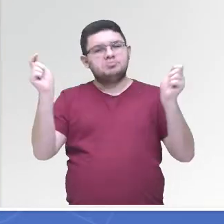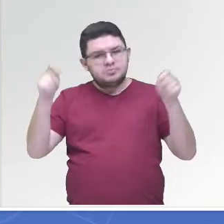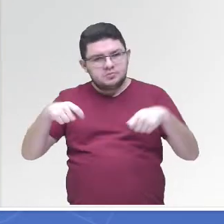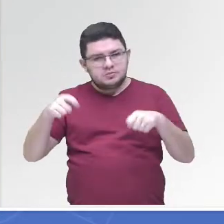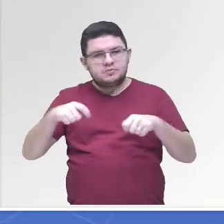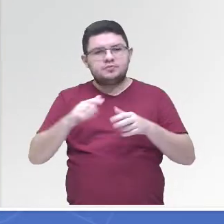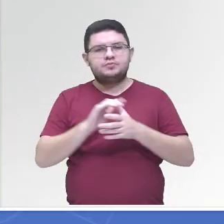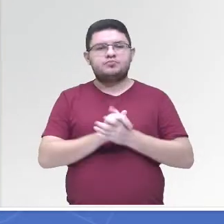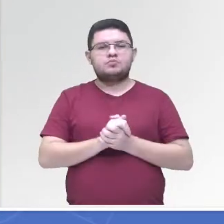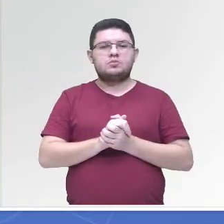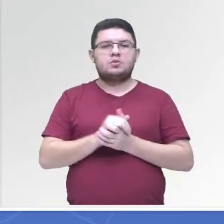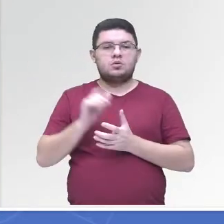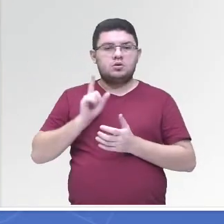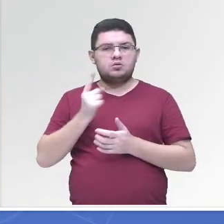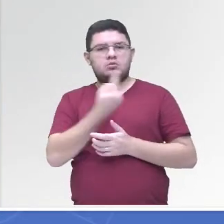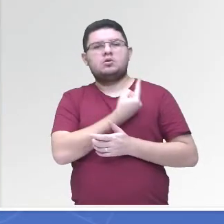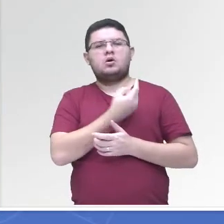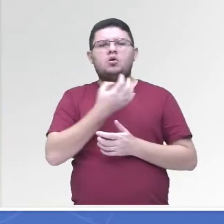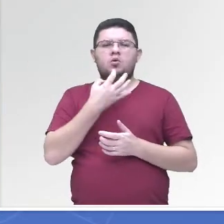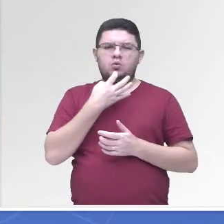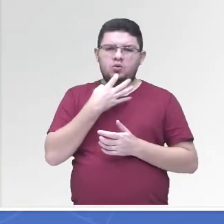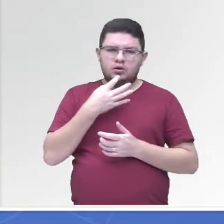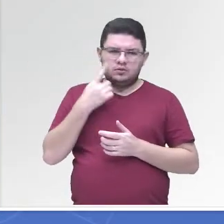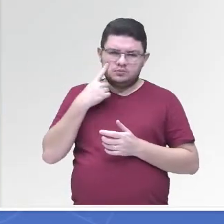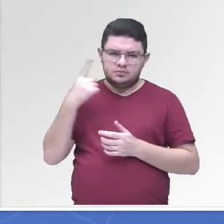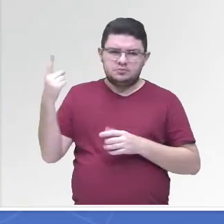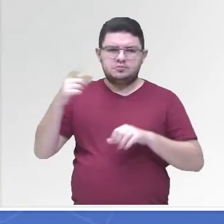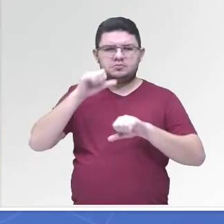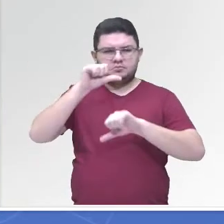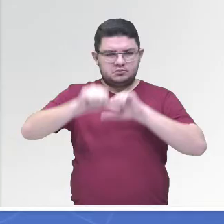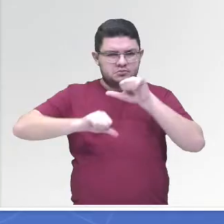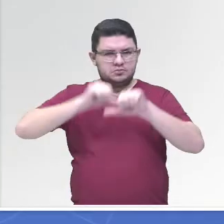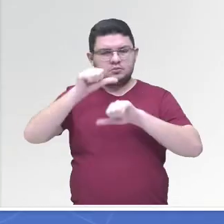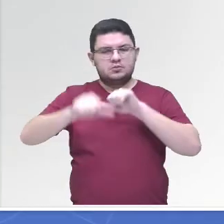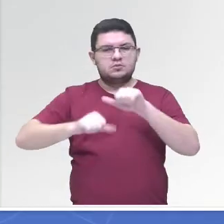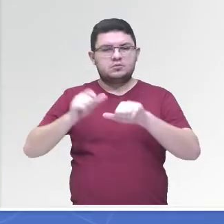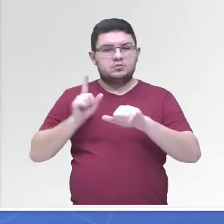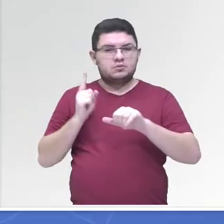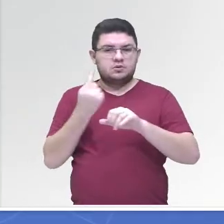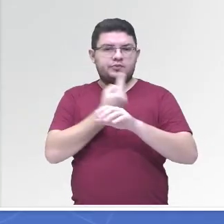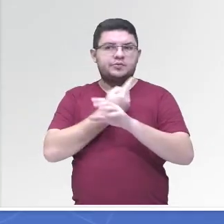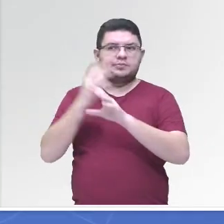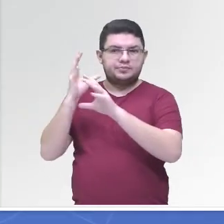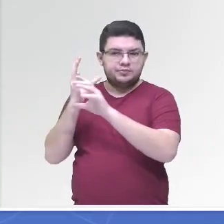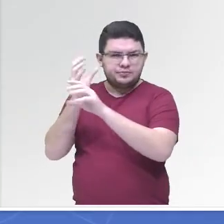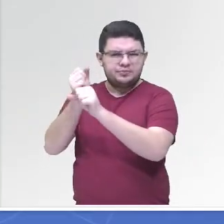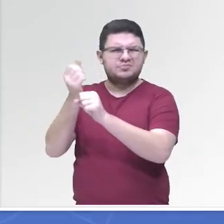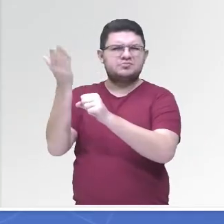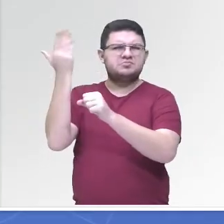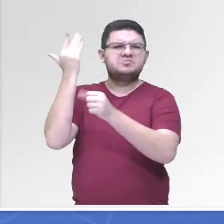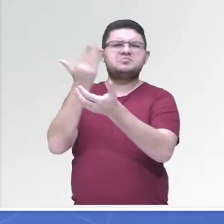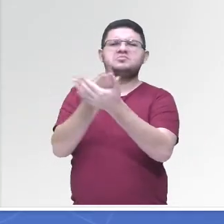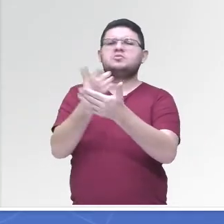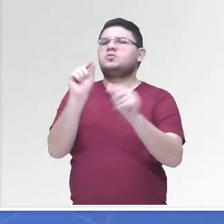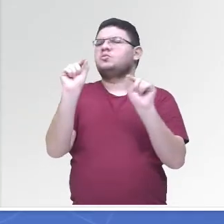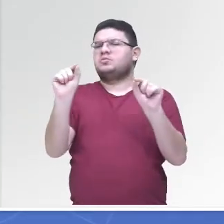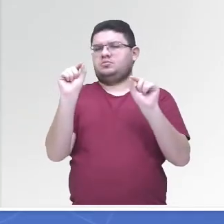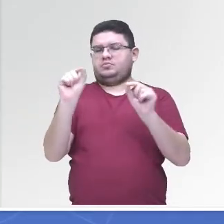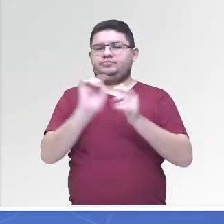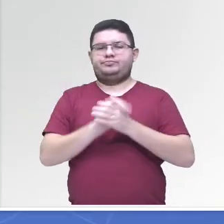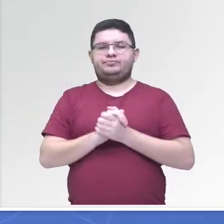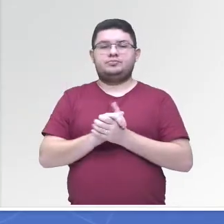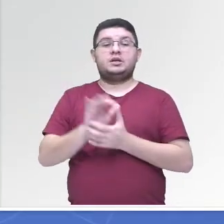gente já conhece um pouquinho sobre essas mudanças, vamos fazer aí uma revisão, né? Relembrar um pouquinho. São elas